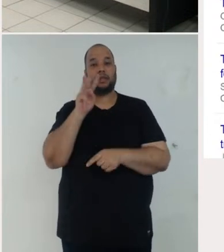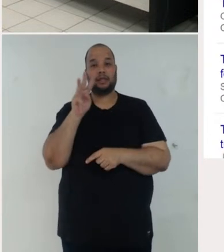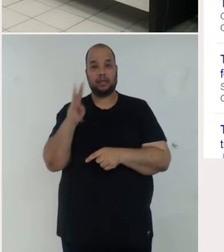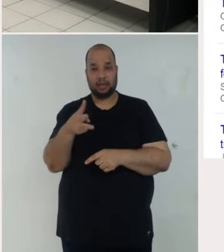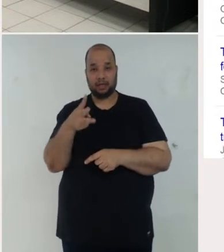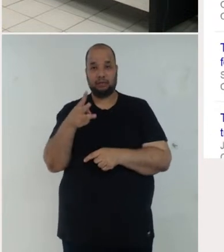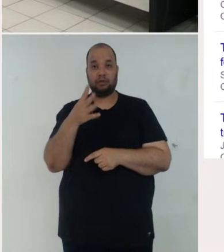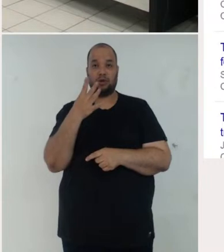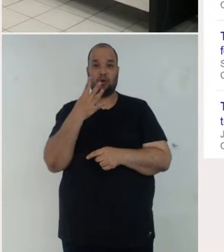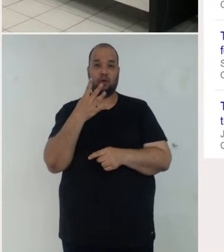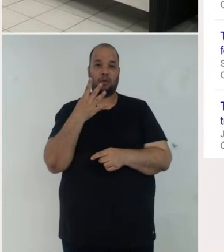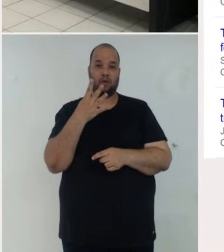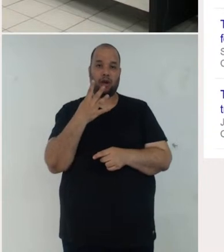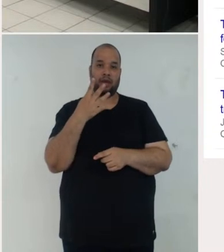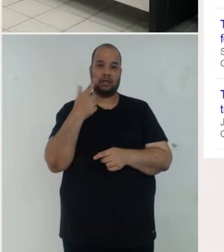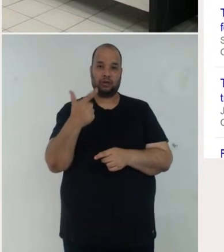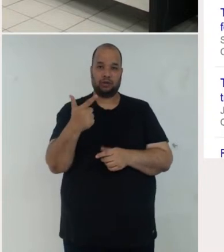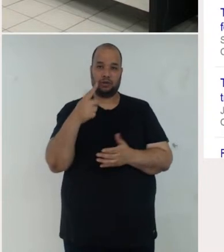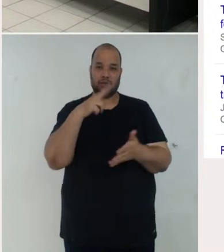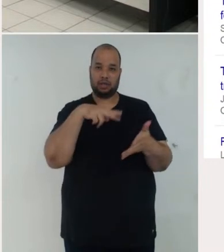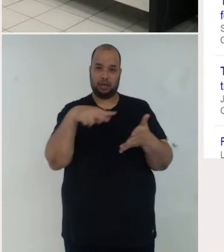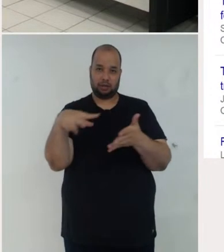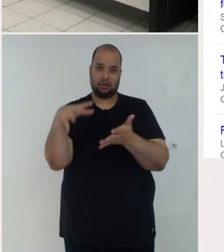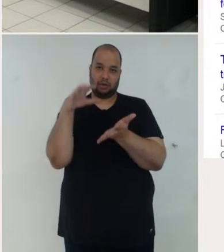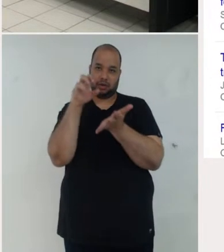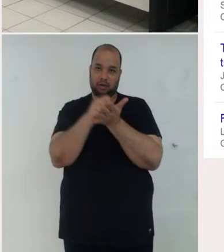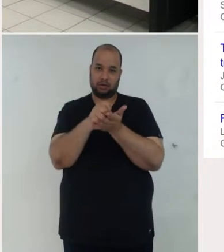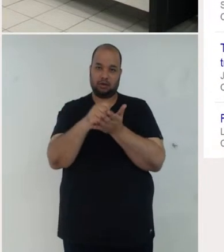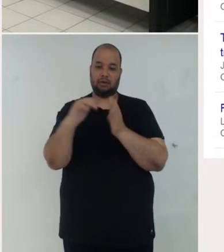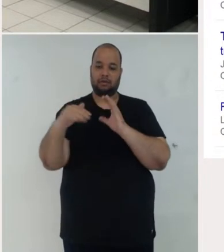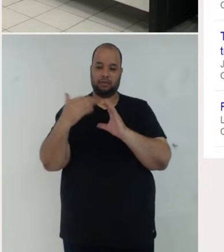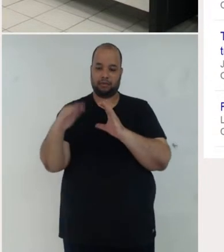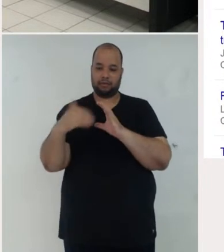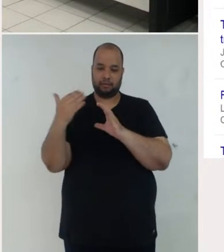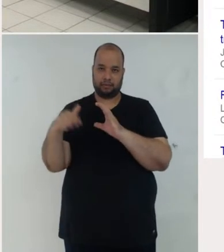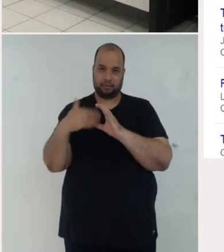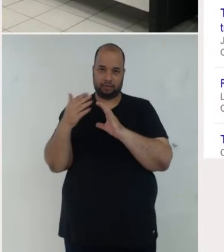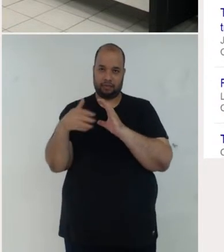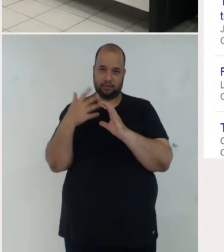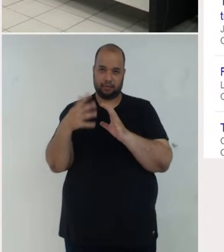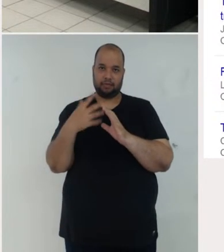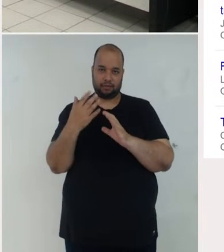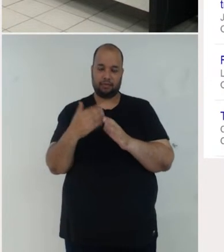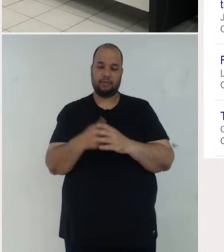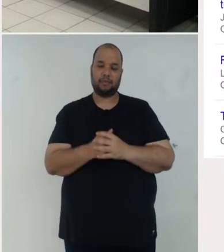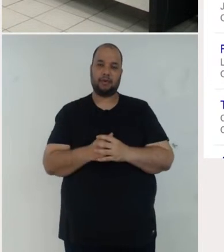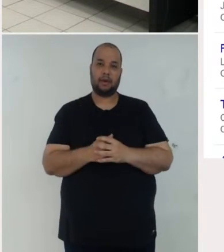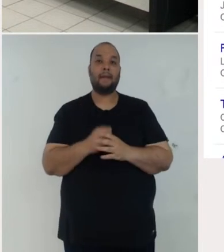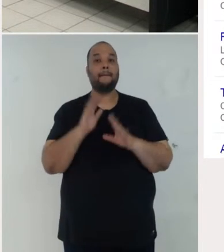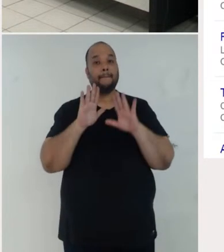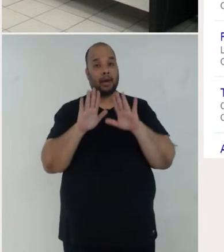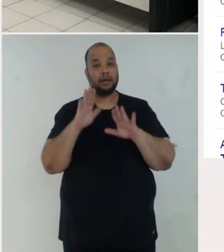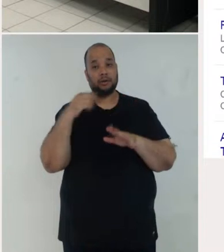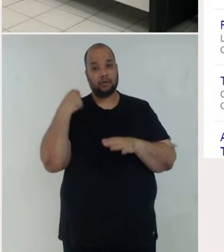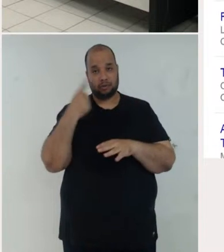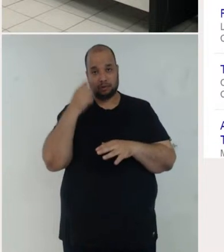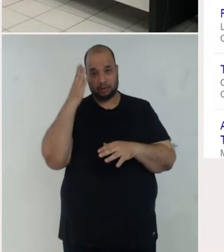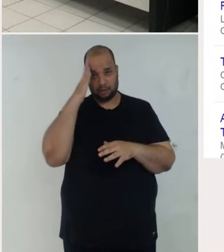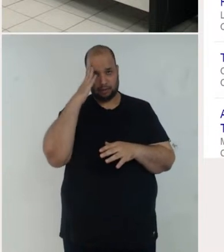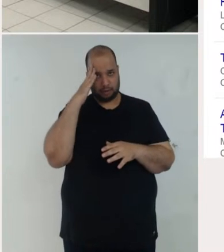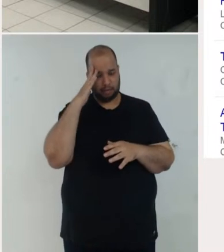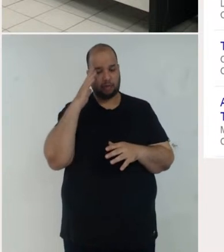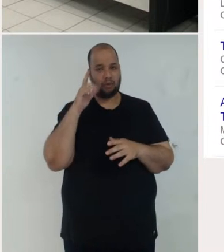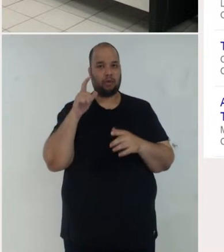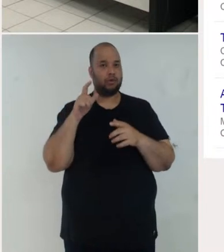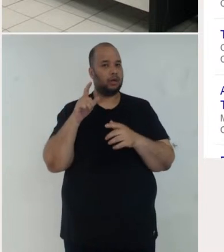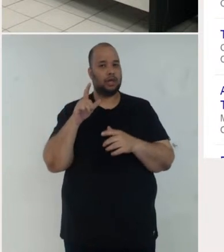3.042 leitores cadastrados para receber as informações da caderno, mas obviamente esse espectro é bem maior,